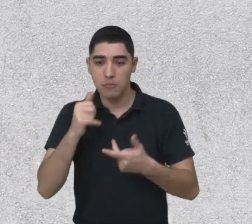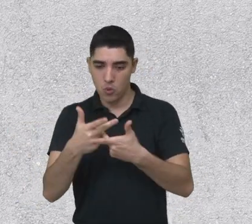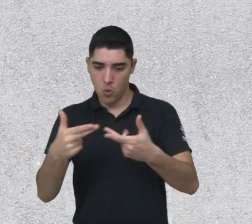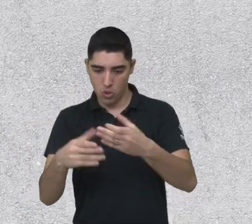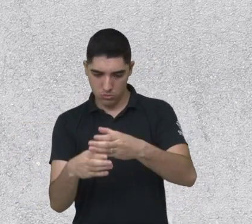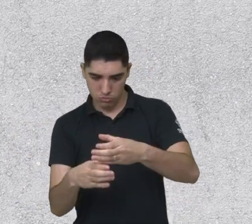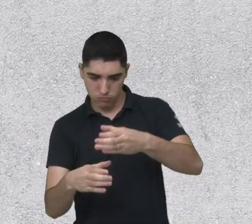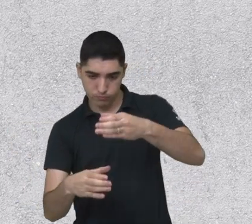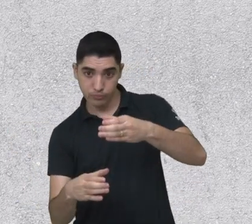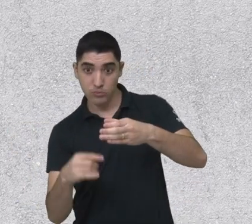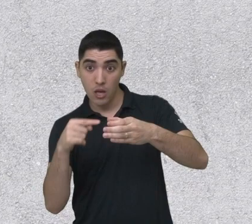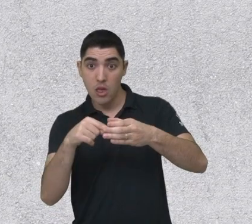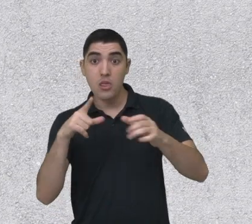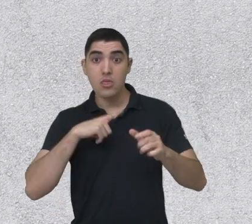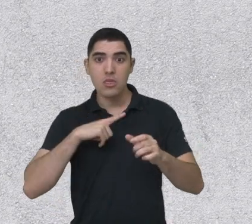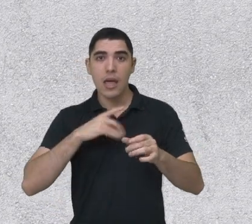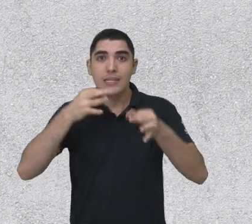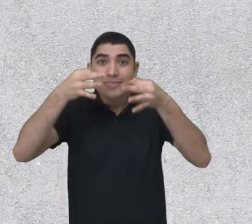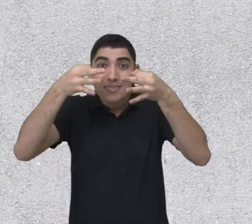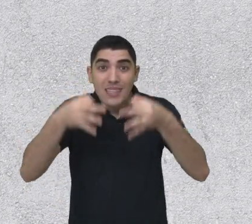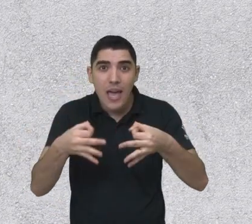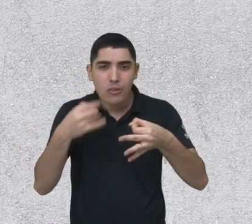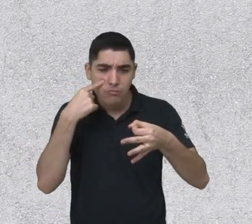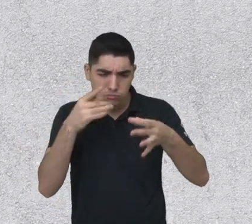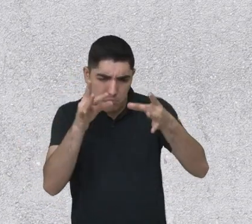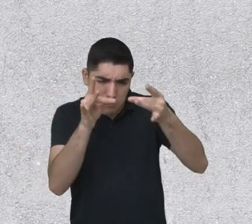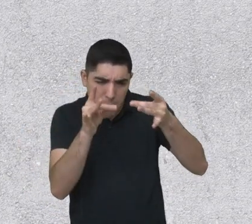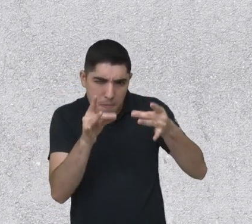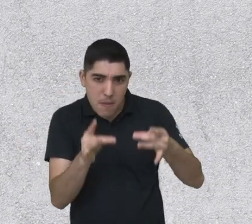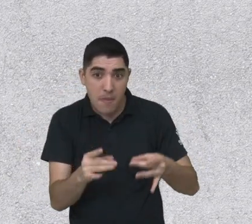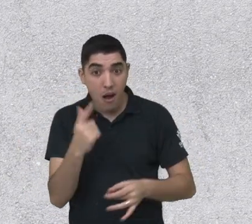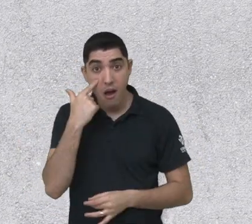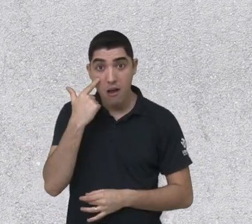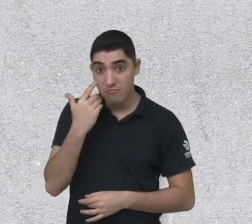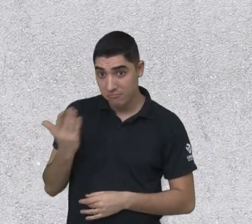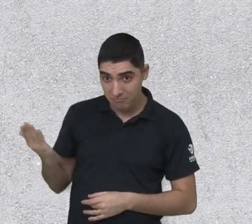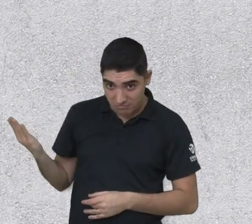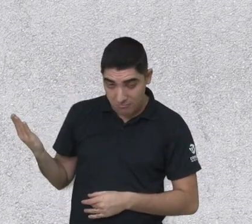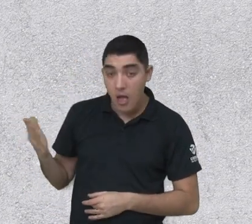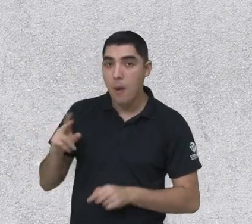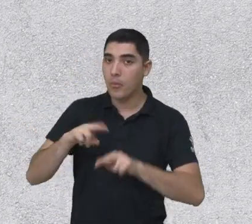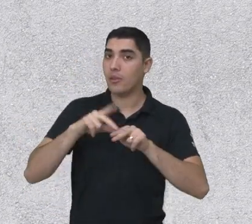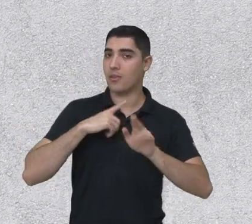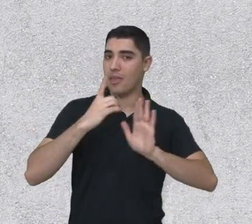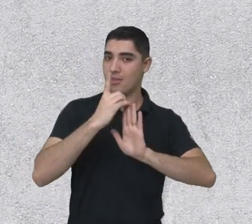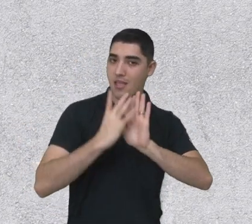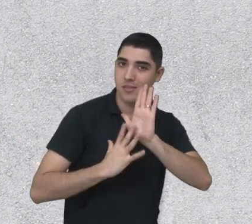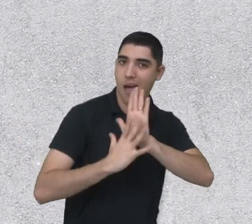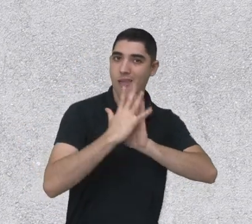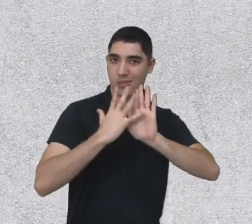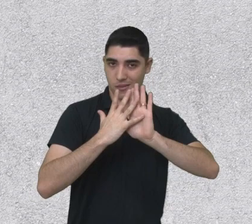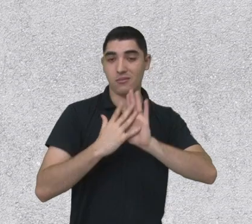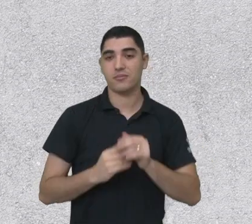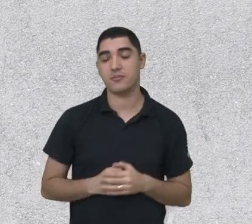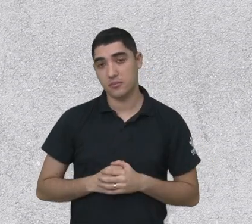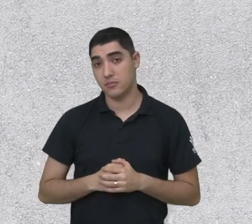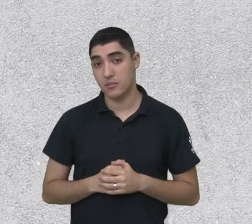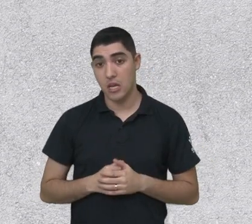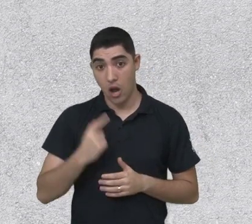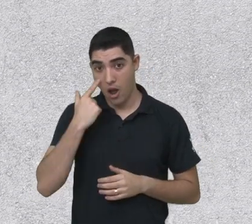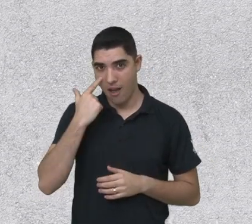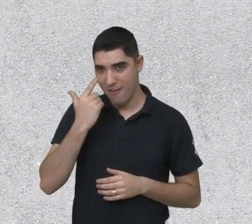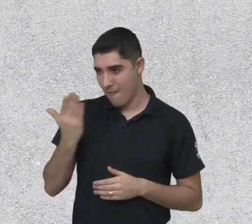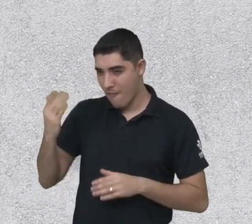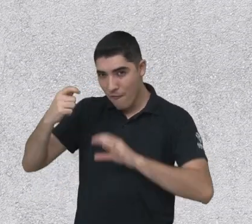elementos tridimensionais, que são criados por sucessivas camadas de material, isso por meio de um design que é projetado. Eu acho que esse vídeo